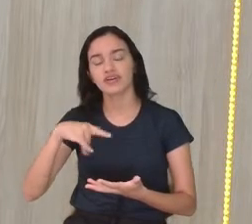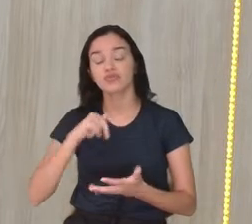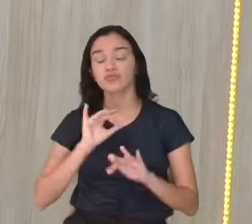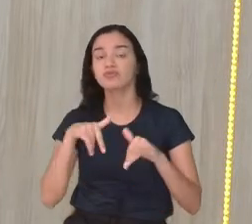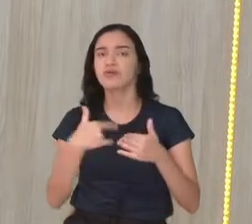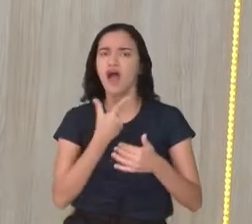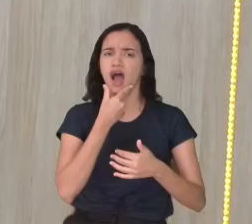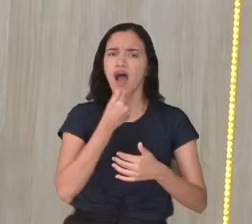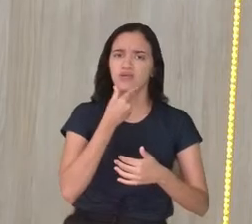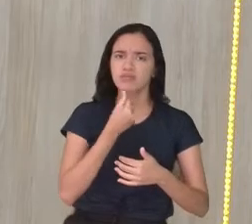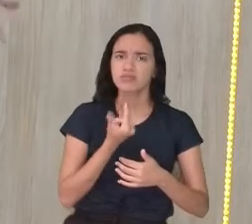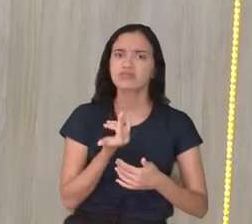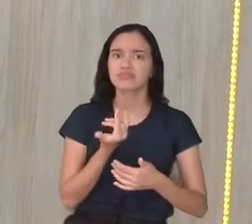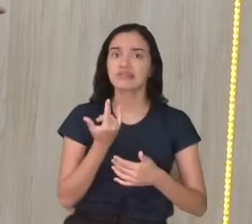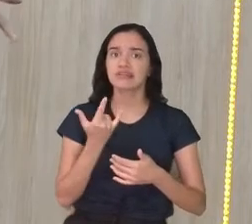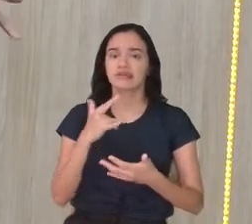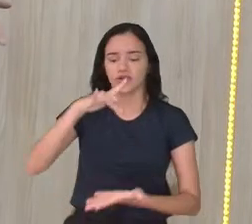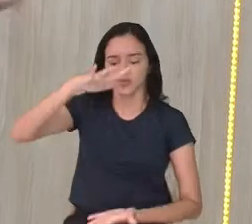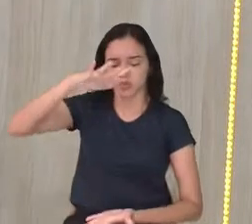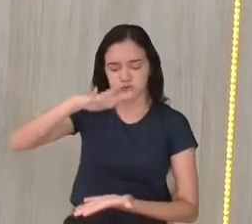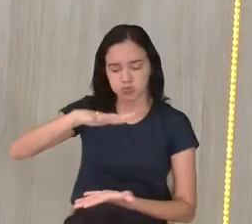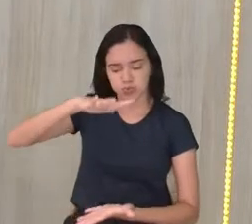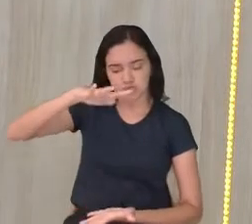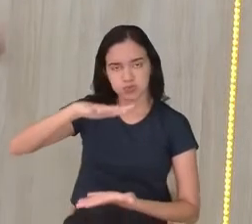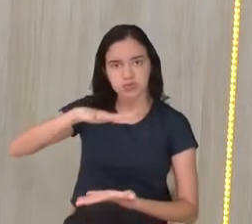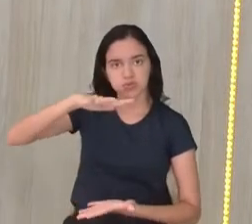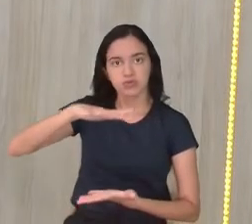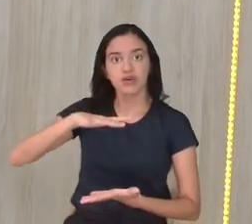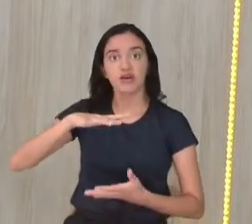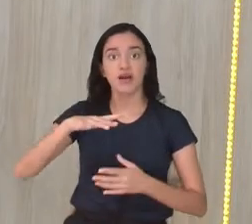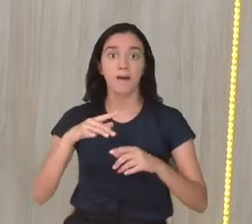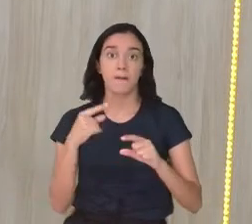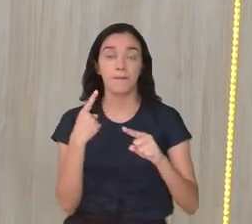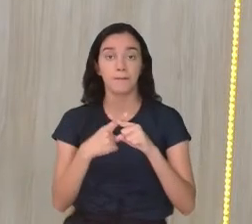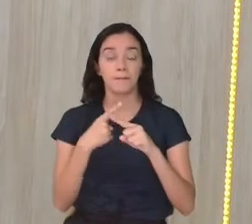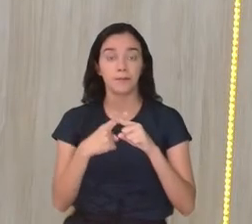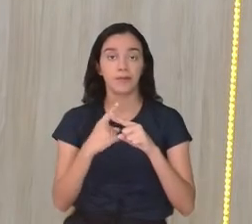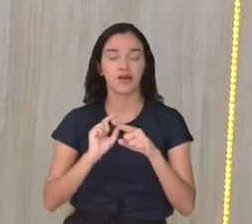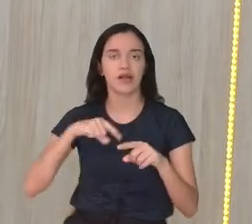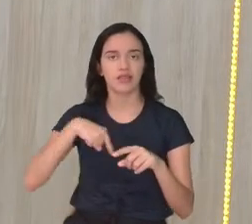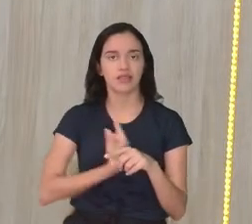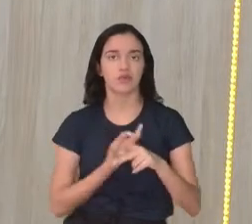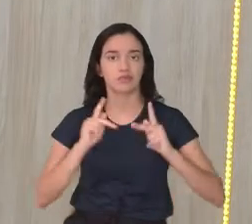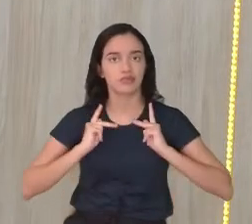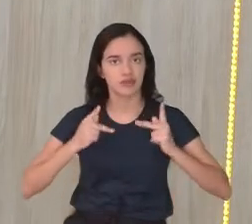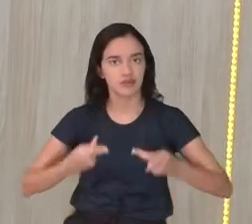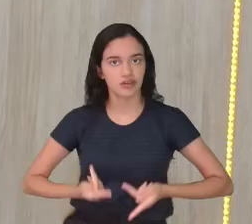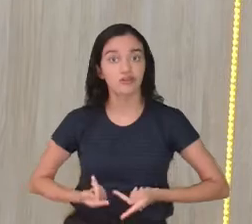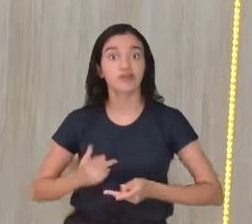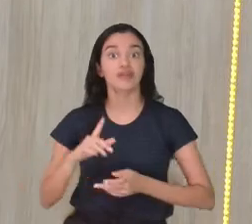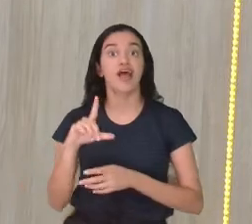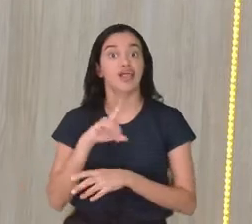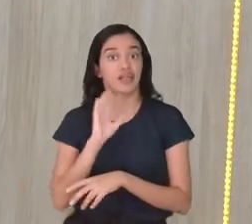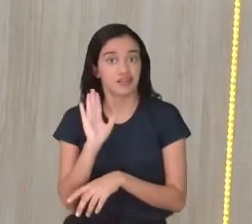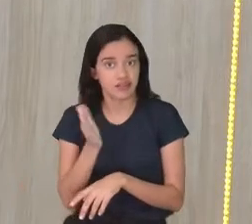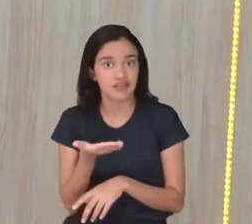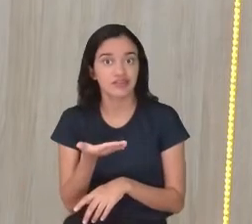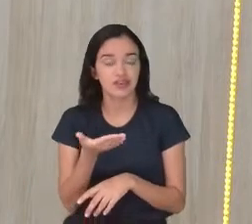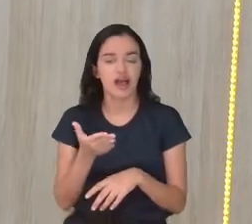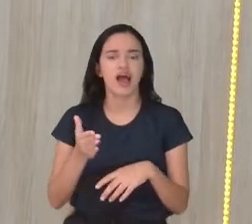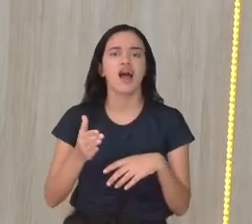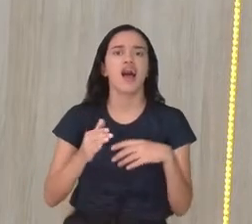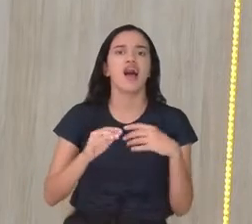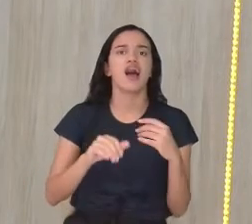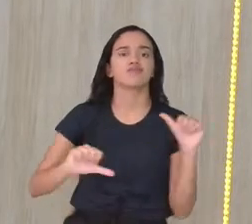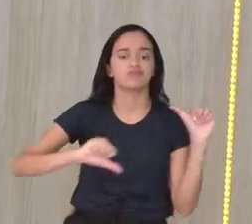homem também vai intensificar nisso, né? Porque a gente já tem a pressão atmosférica lá, altíssima, e a gente vai mudando o solo. Aí